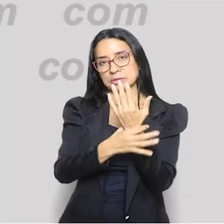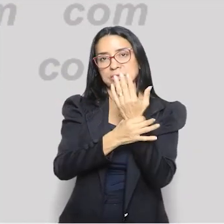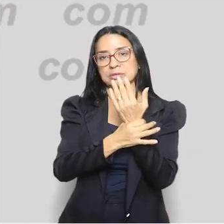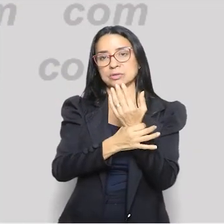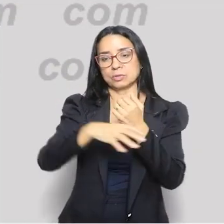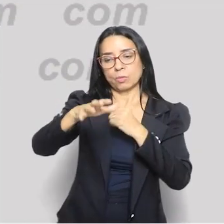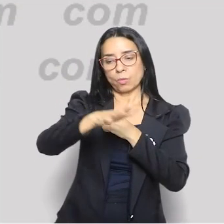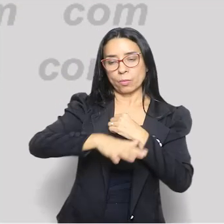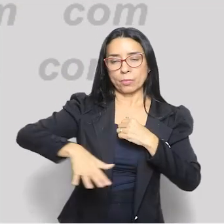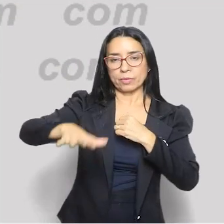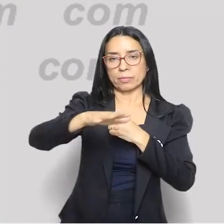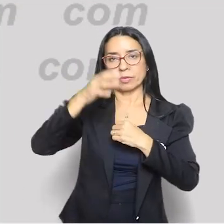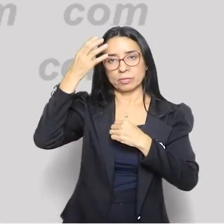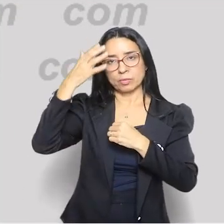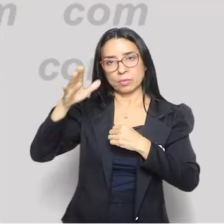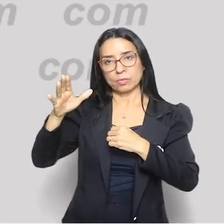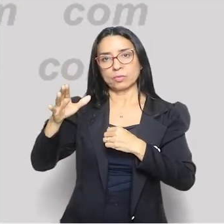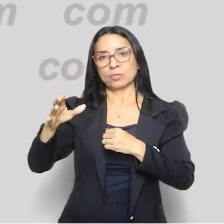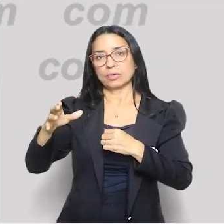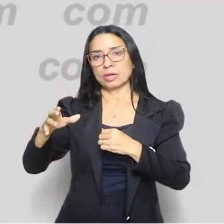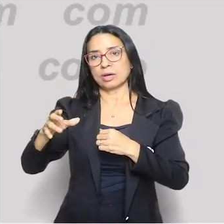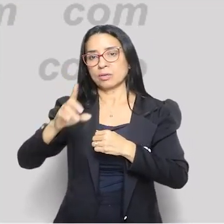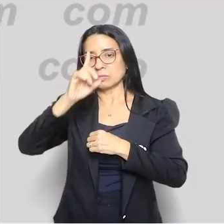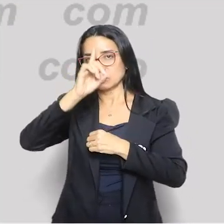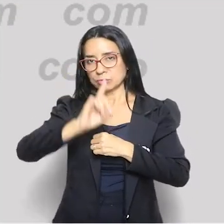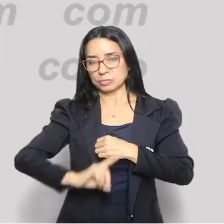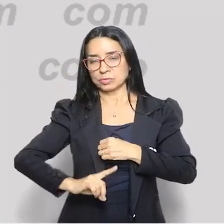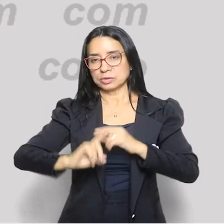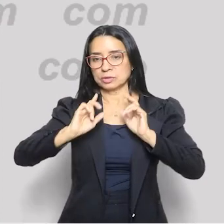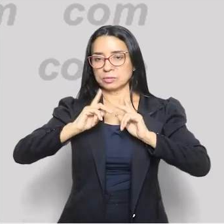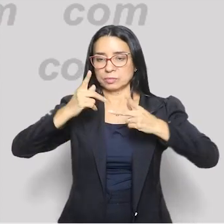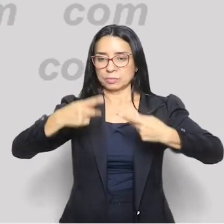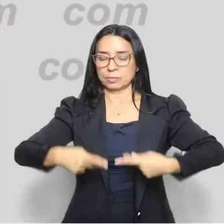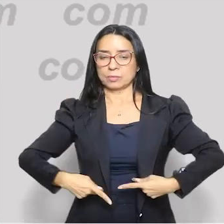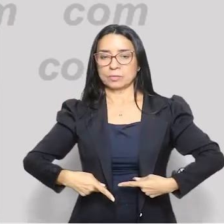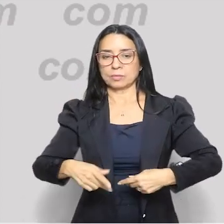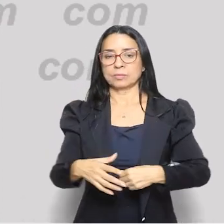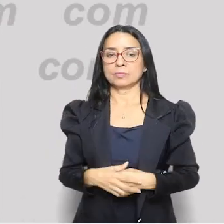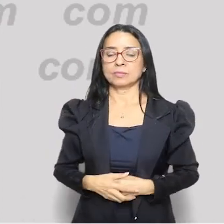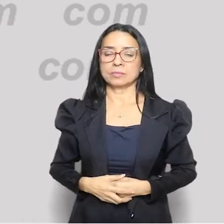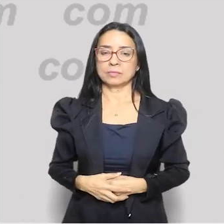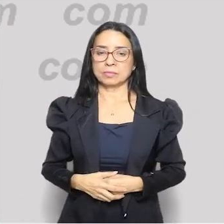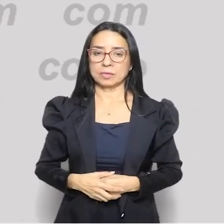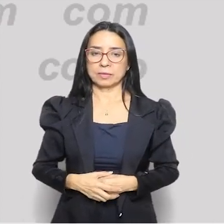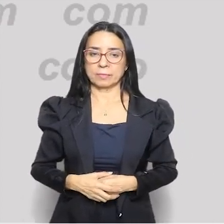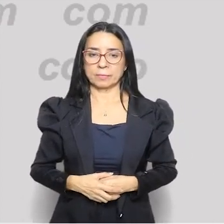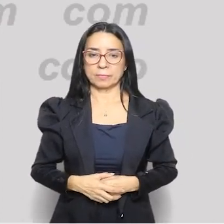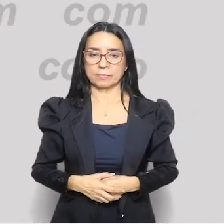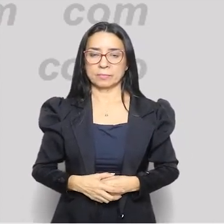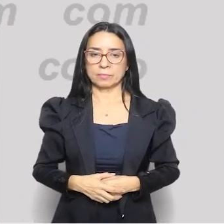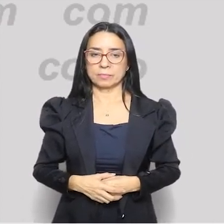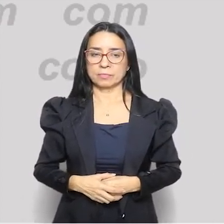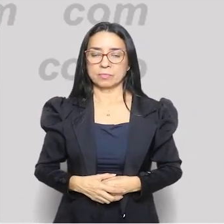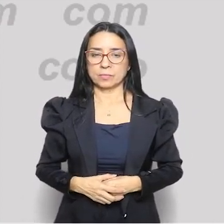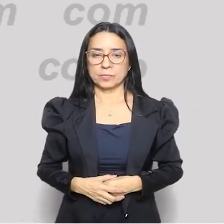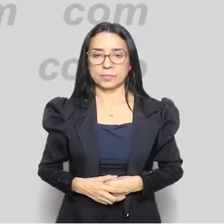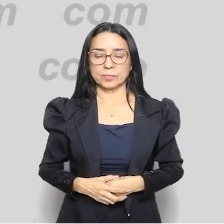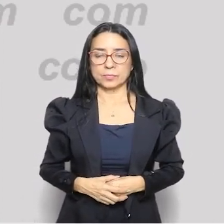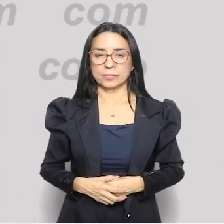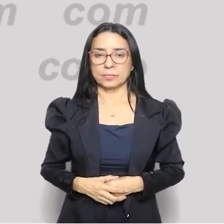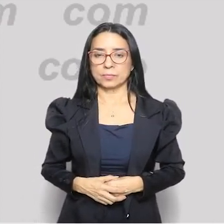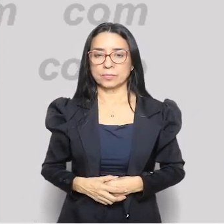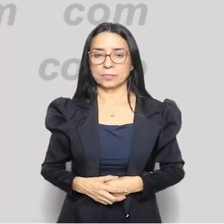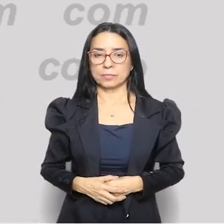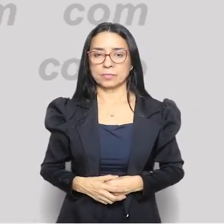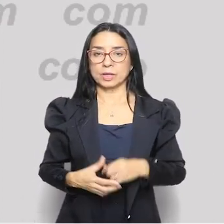aí, eu vou mostrar para vocês aqui como é que é esse exemplo de parágrafo do desenvolvimento 2,